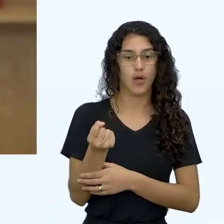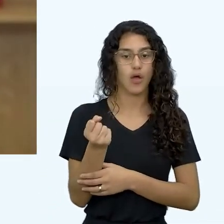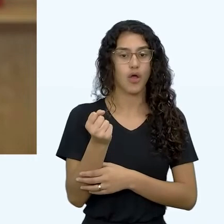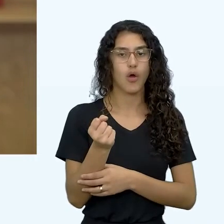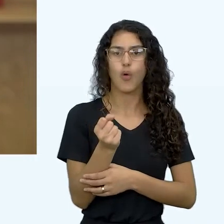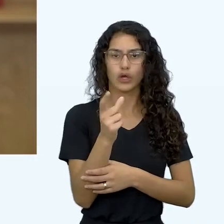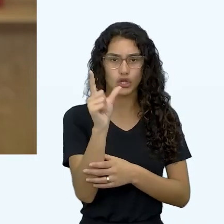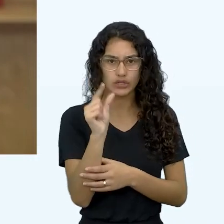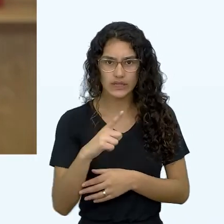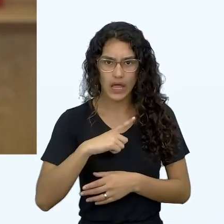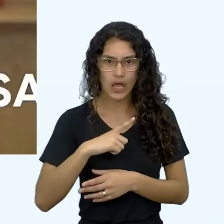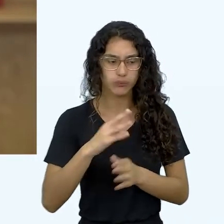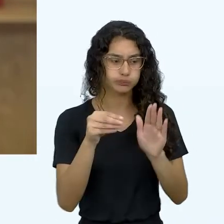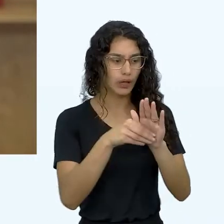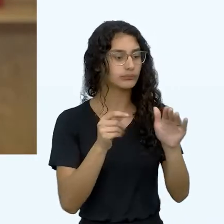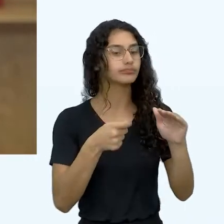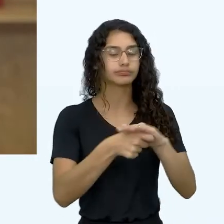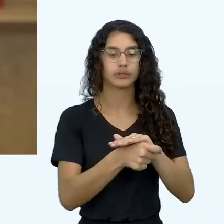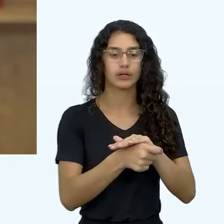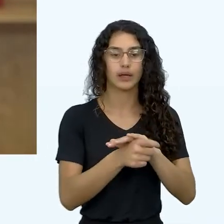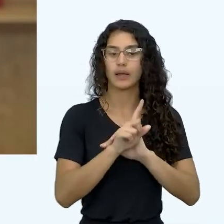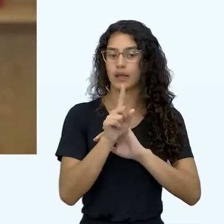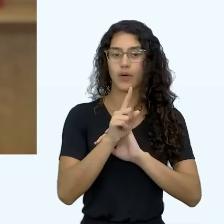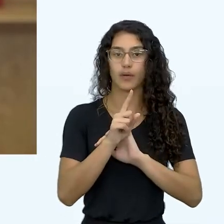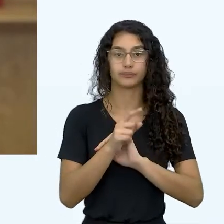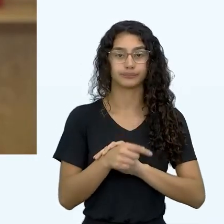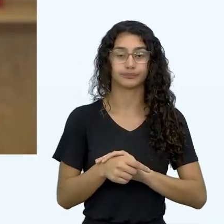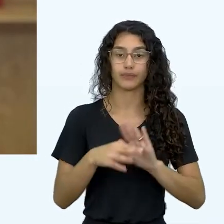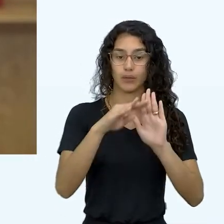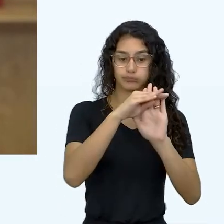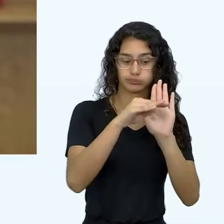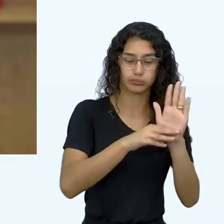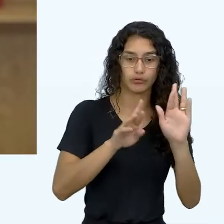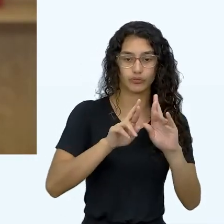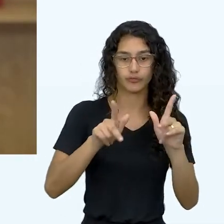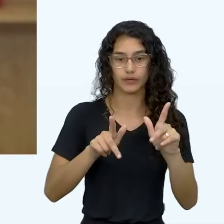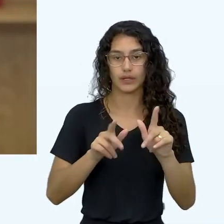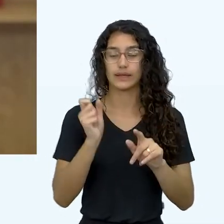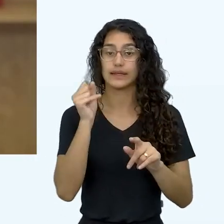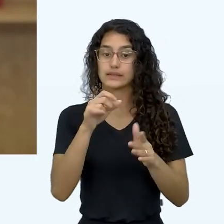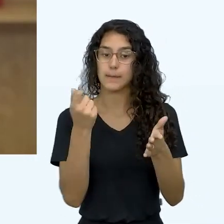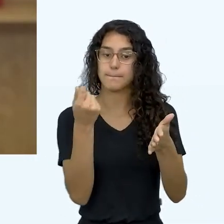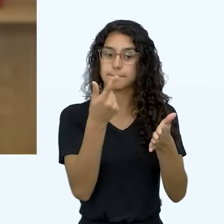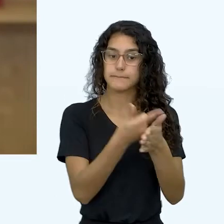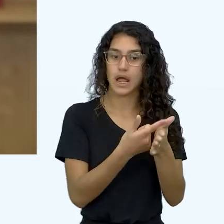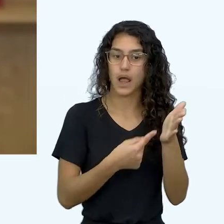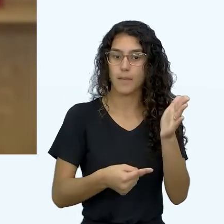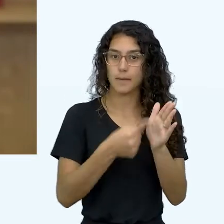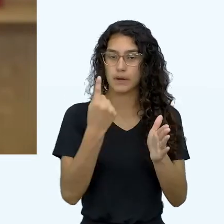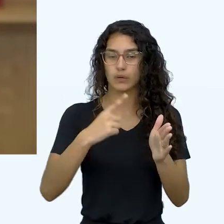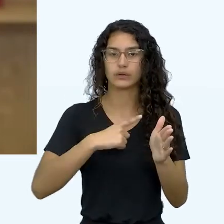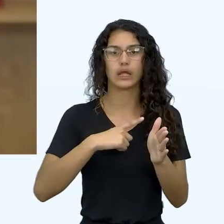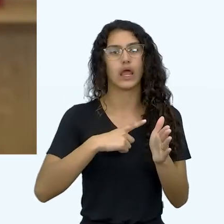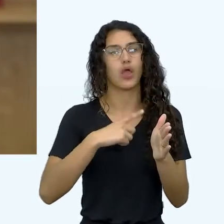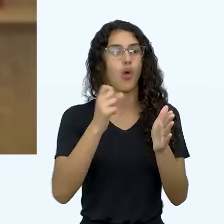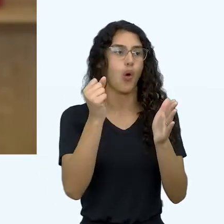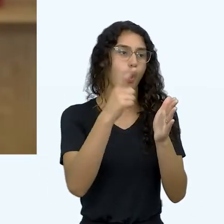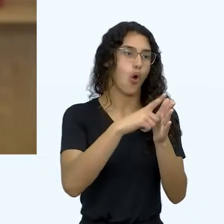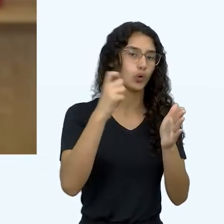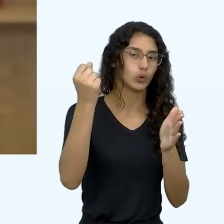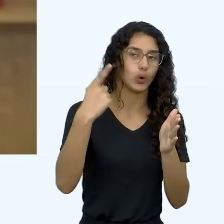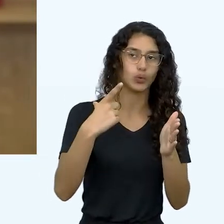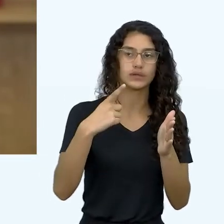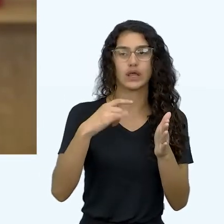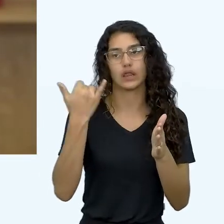sobrar se investe. Mas na verdade é receita menos poupança igual a despesa. Se pague primeiro. Você tem conta de luz, você tem conta de